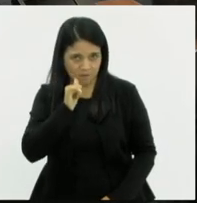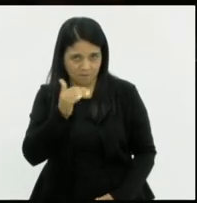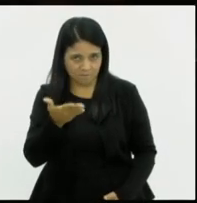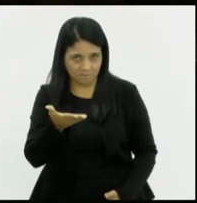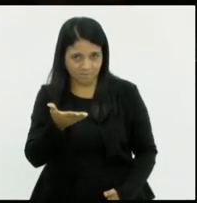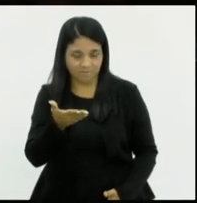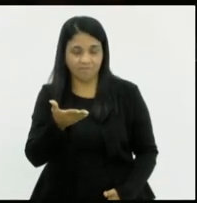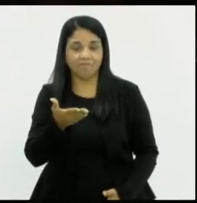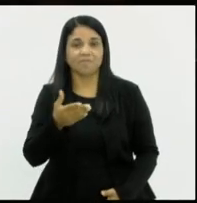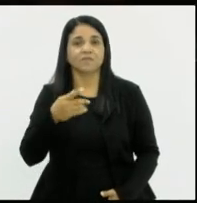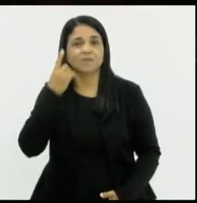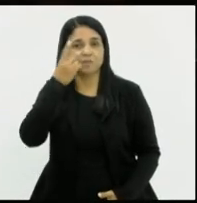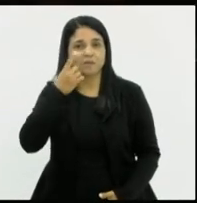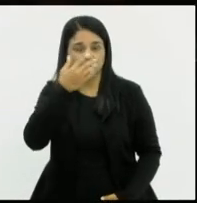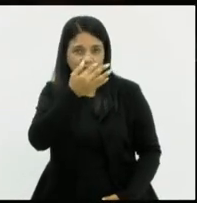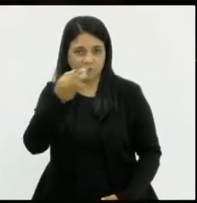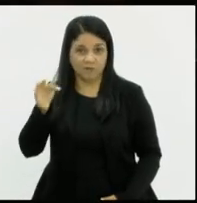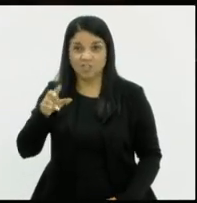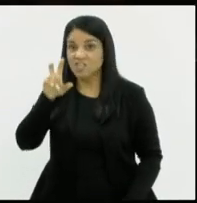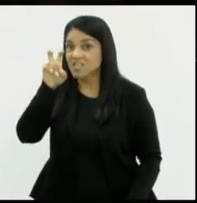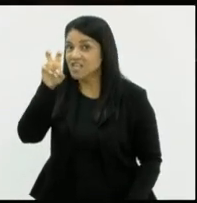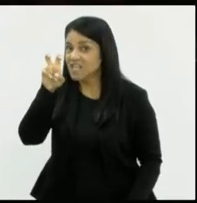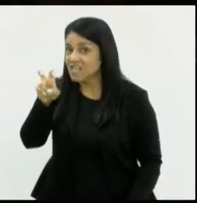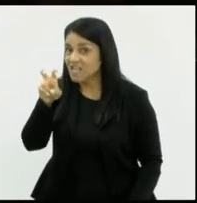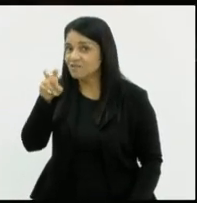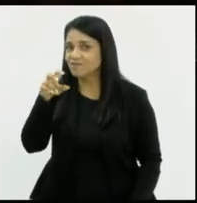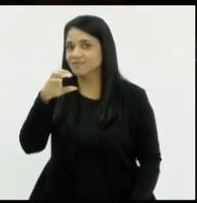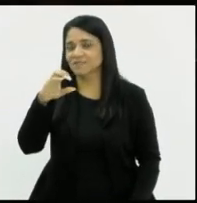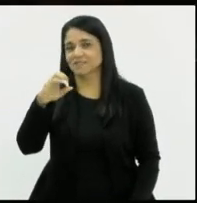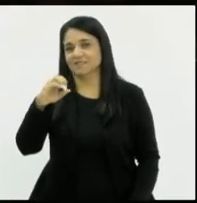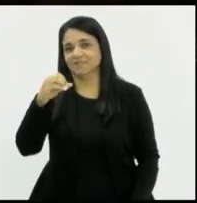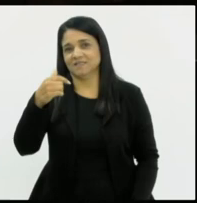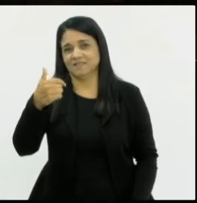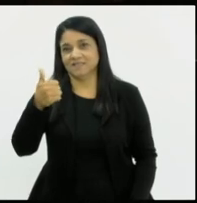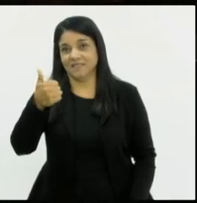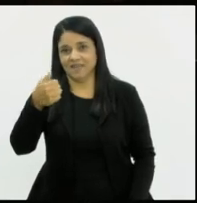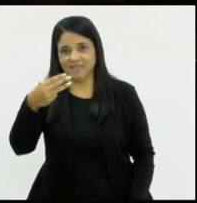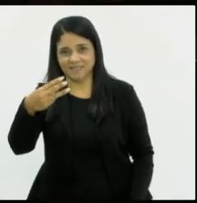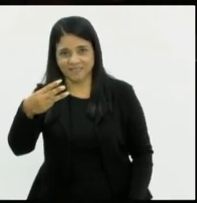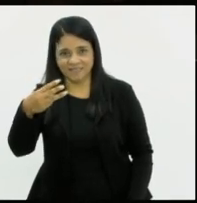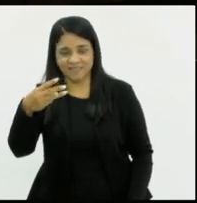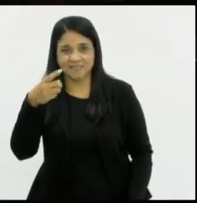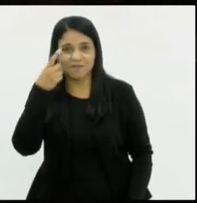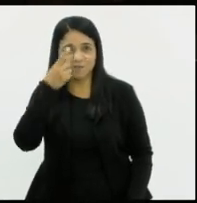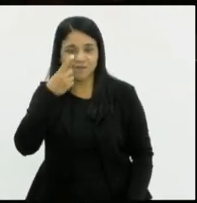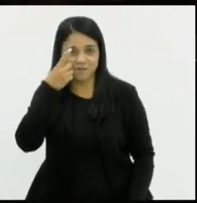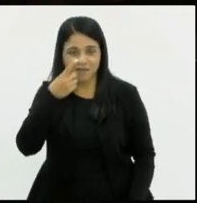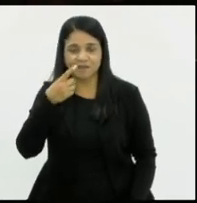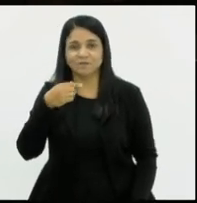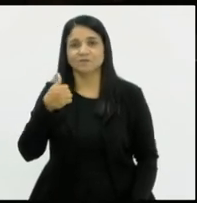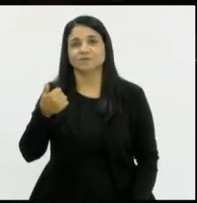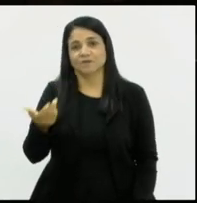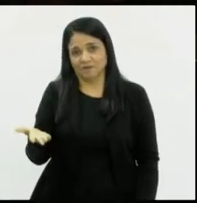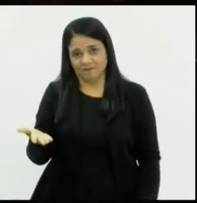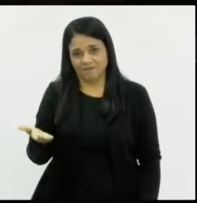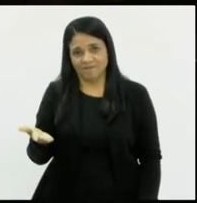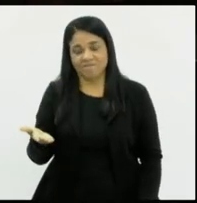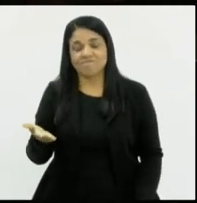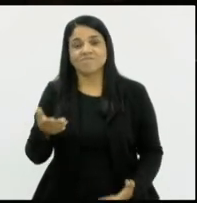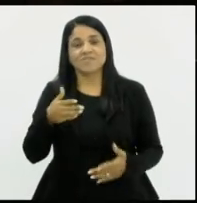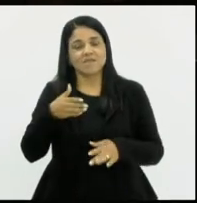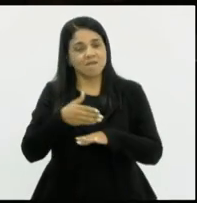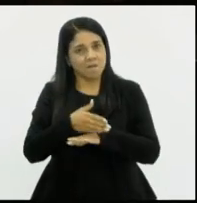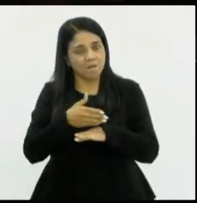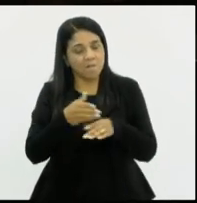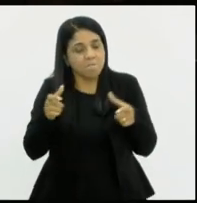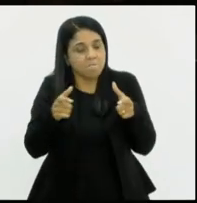de 513 deputados, 91 deputadas, né, e 422 deputados homens. É, ainda, a participação